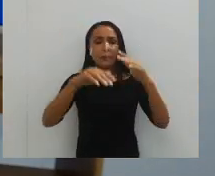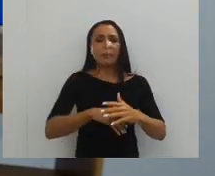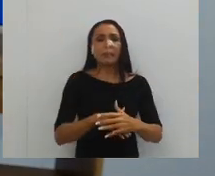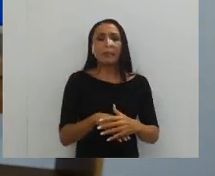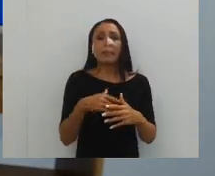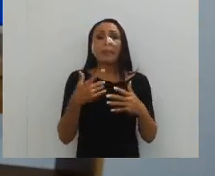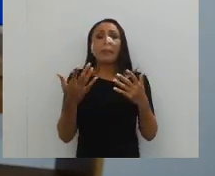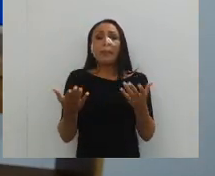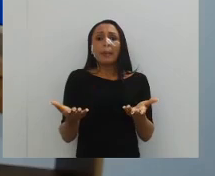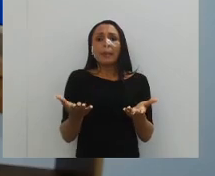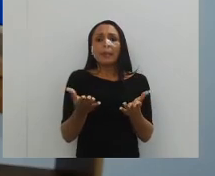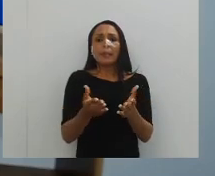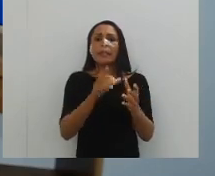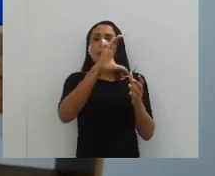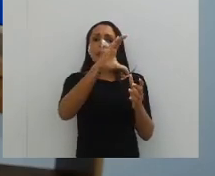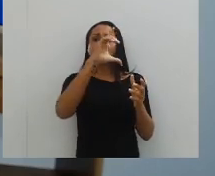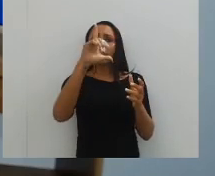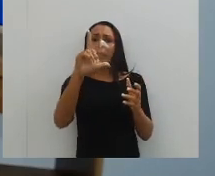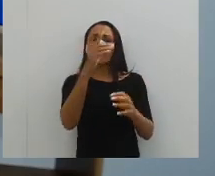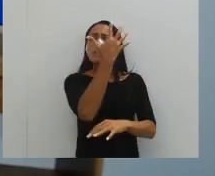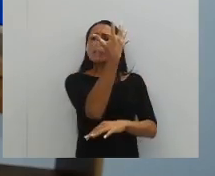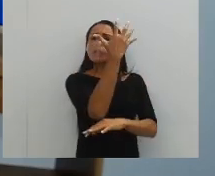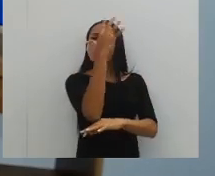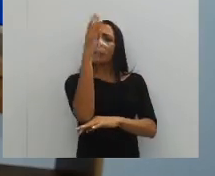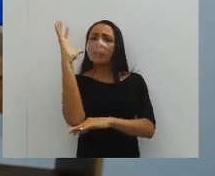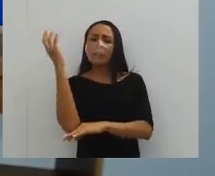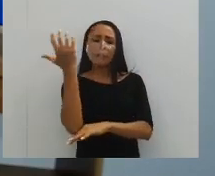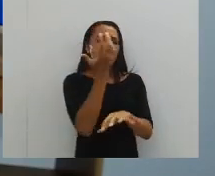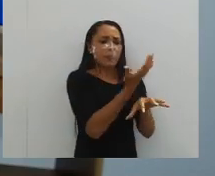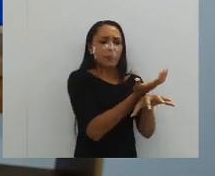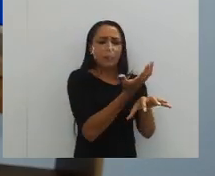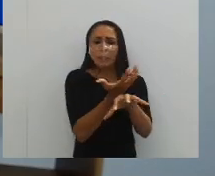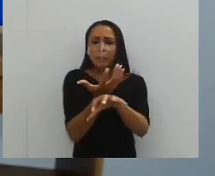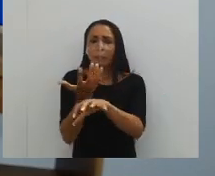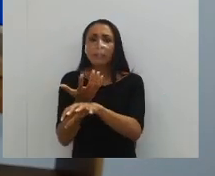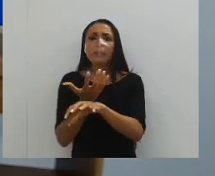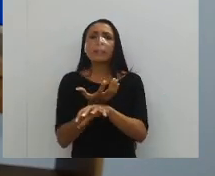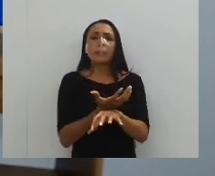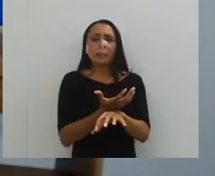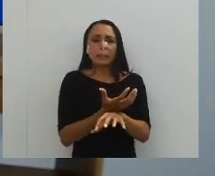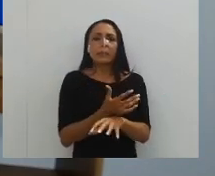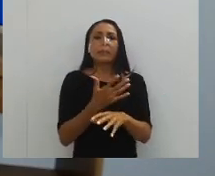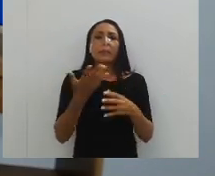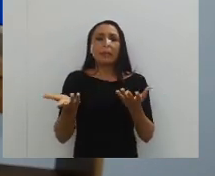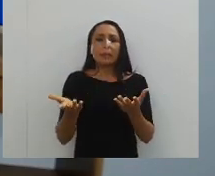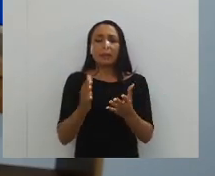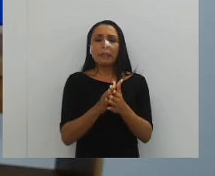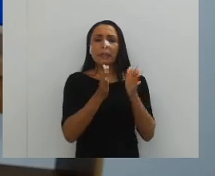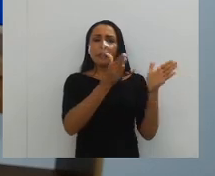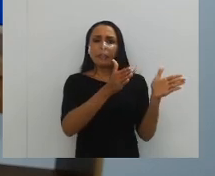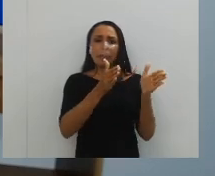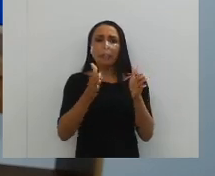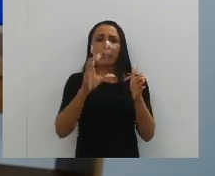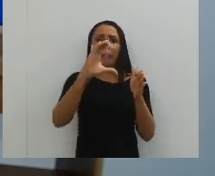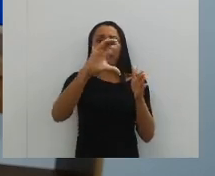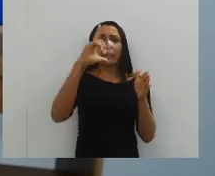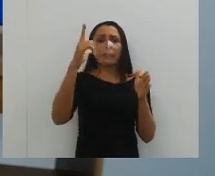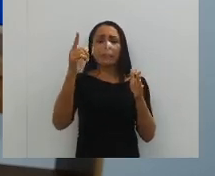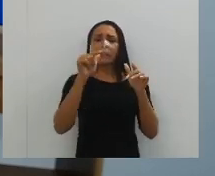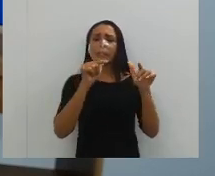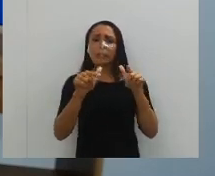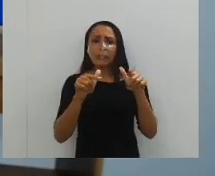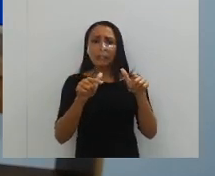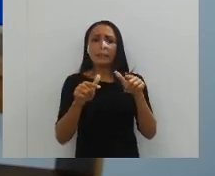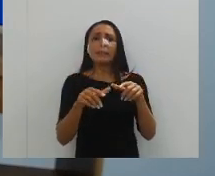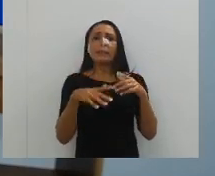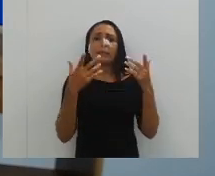de classificar as plantas, por essa necessidade que todos os cientistas da época que trabalhavam com classificação tinha de